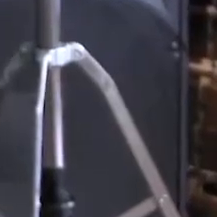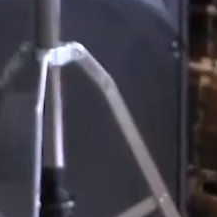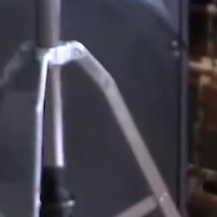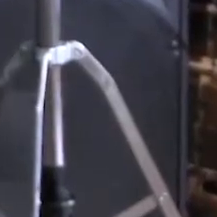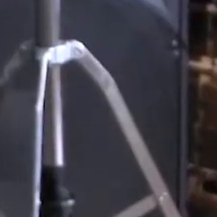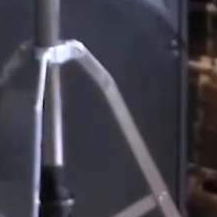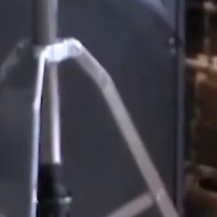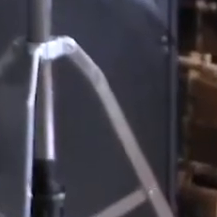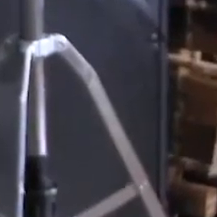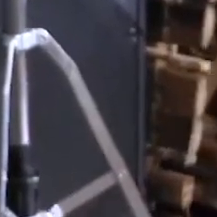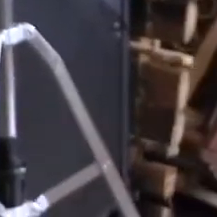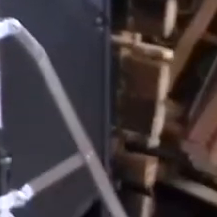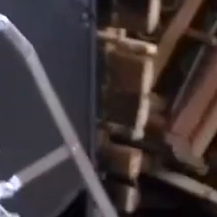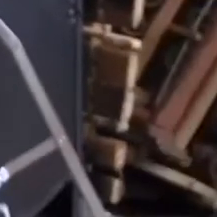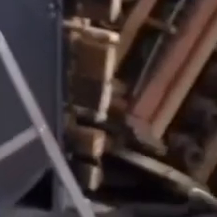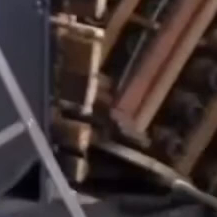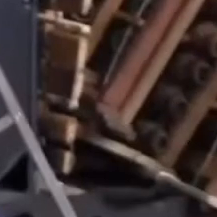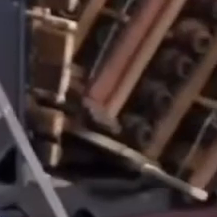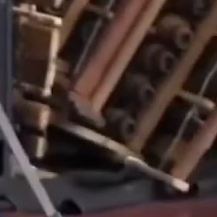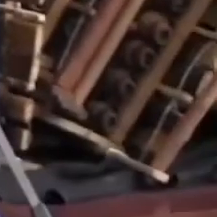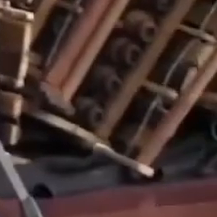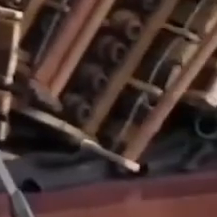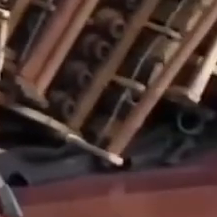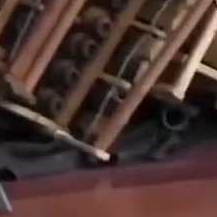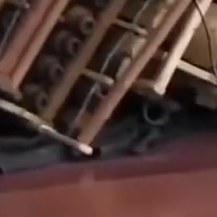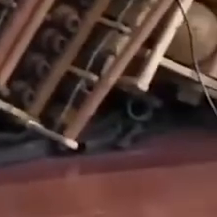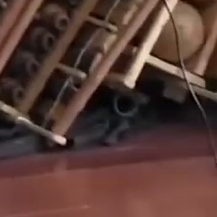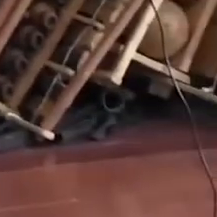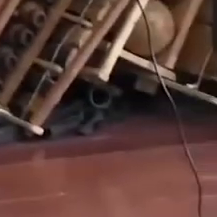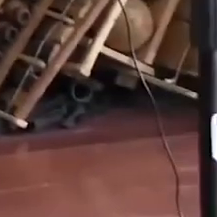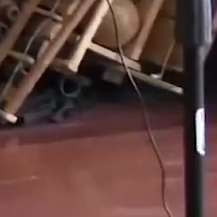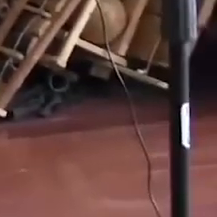Zulani matiku vaya umale malawe